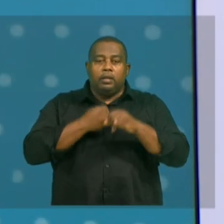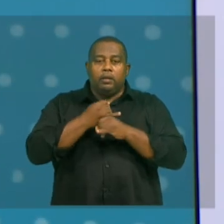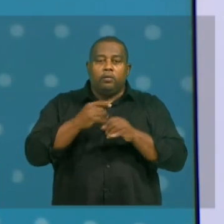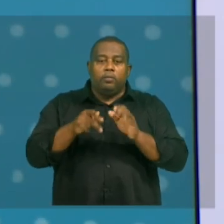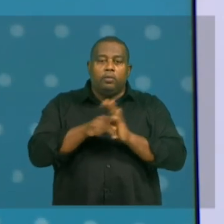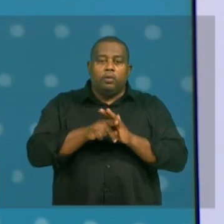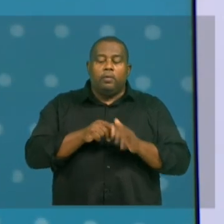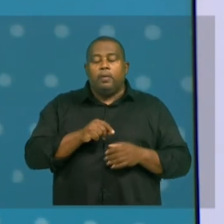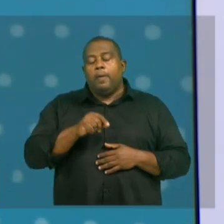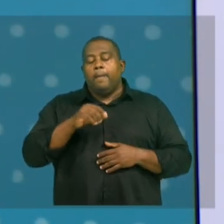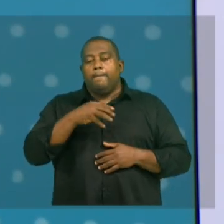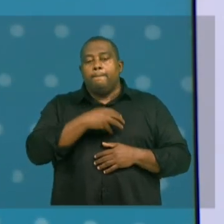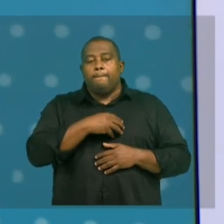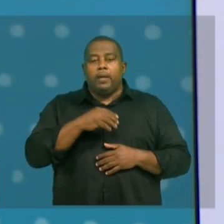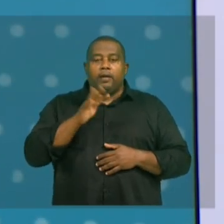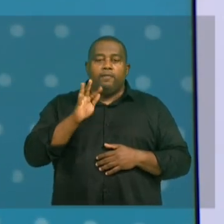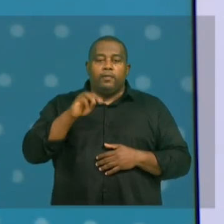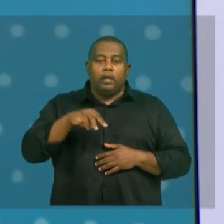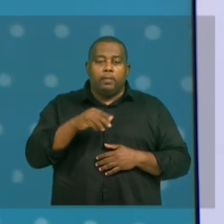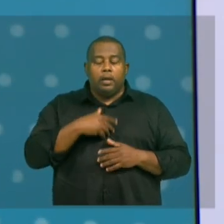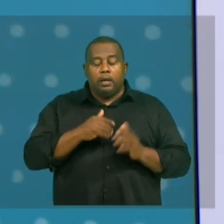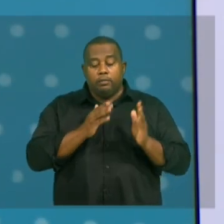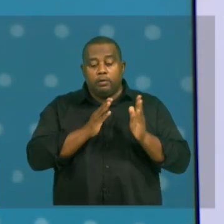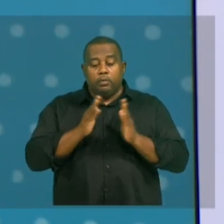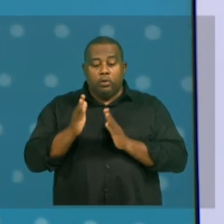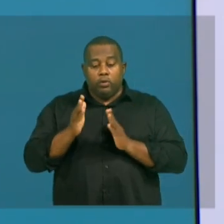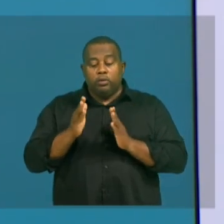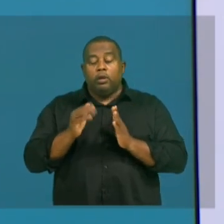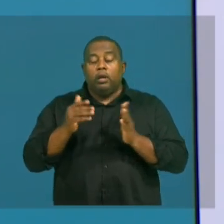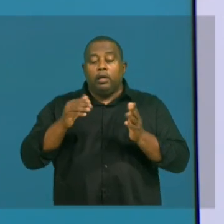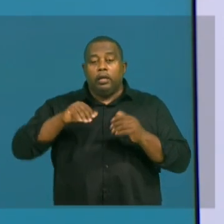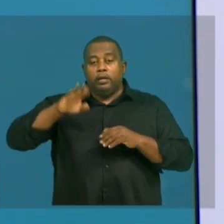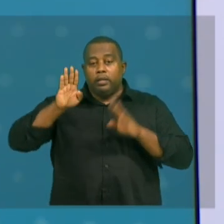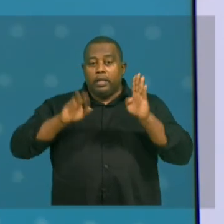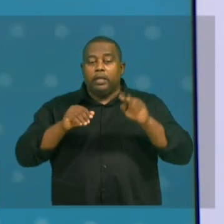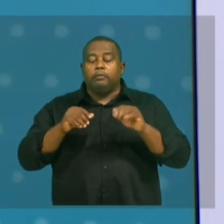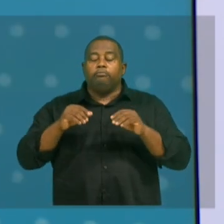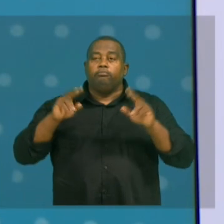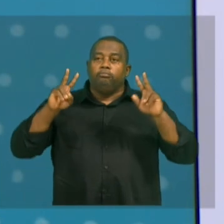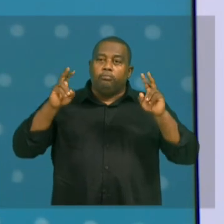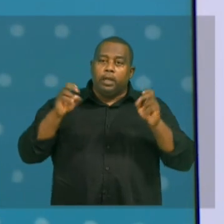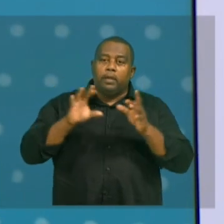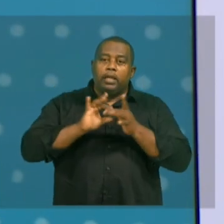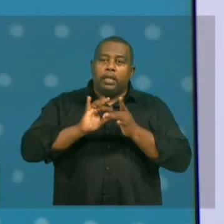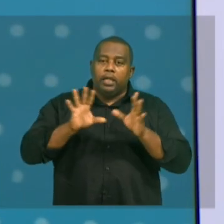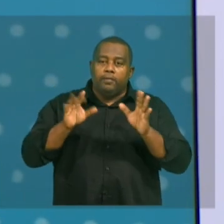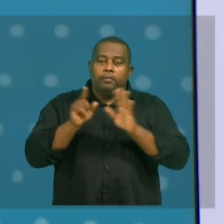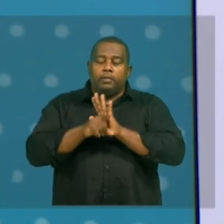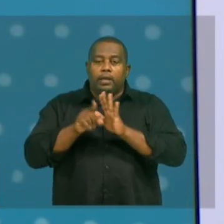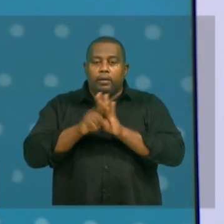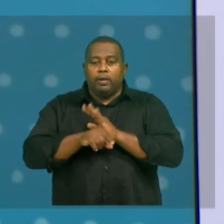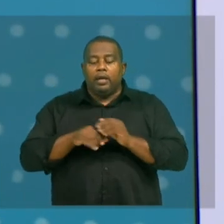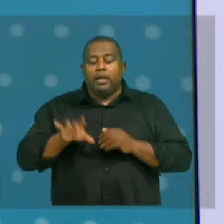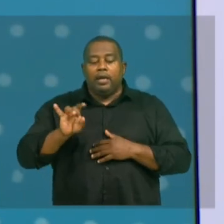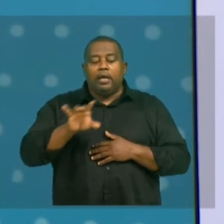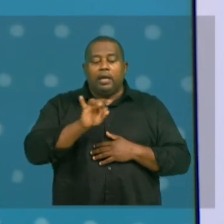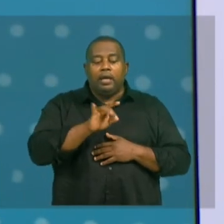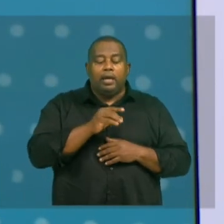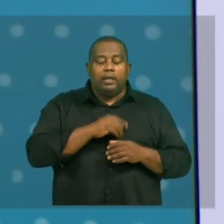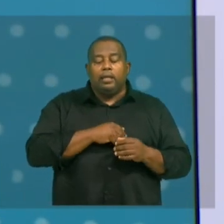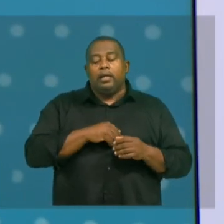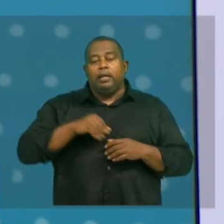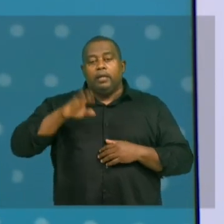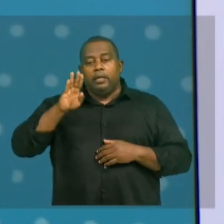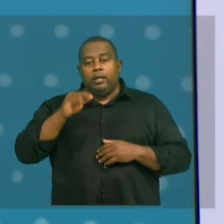nesse bloco as candidatas farão perguntas de temas livres e nesse bloco cada candidata terá direito de fazer uma